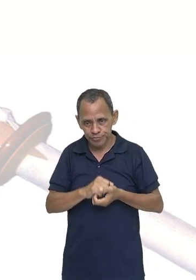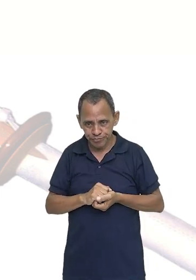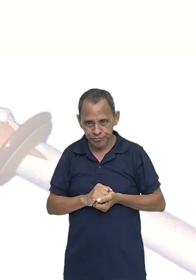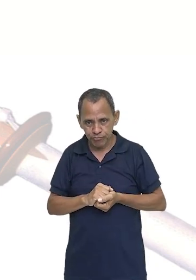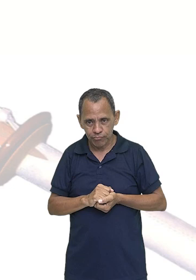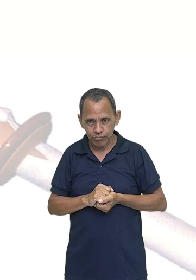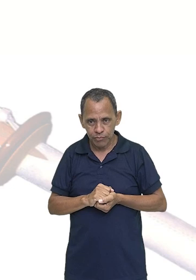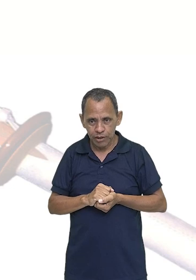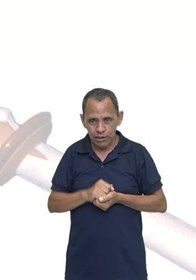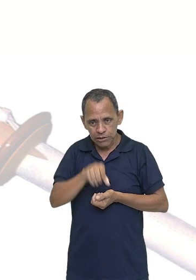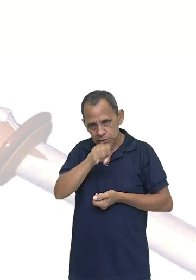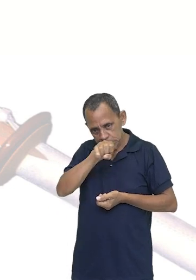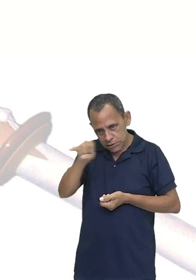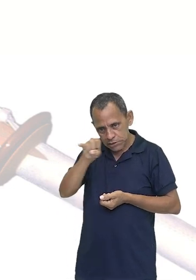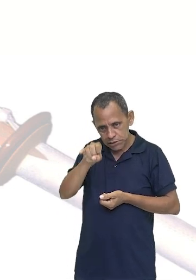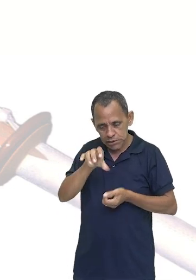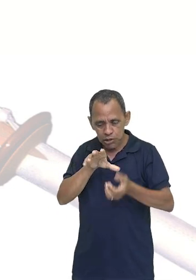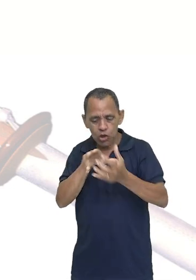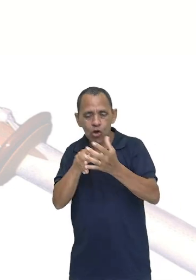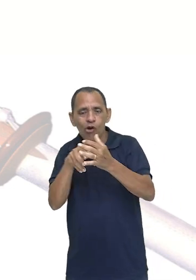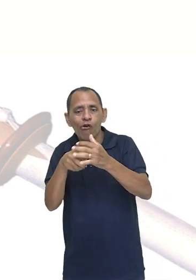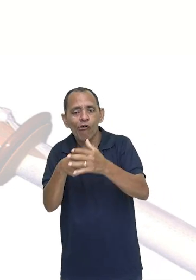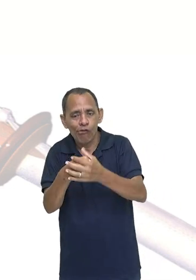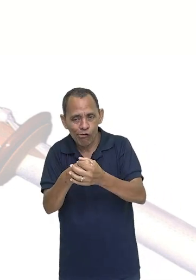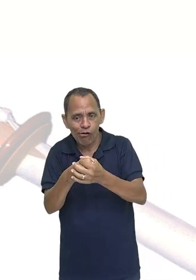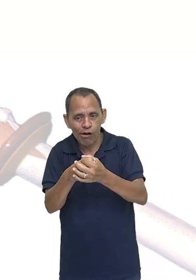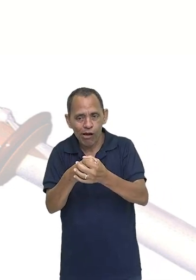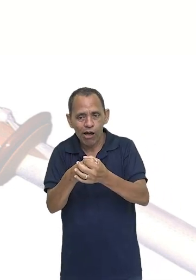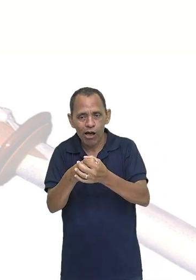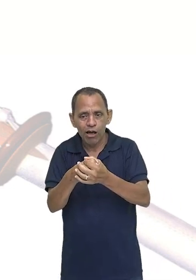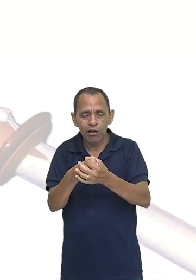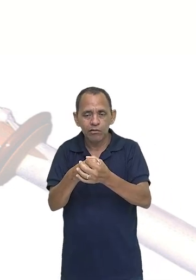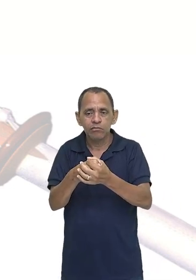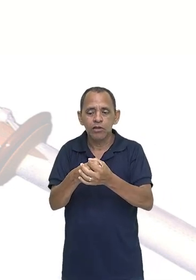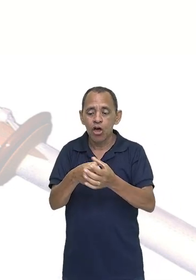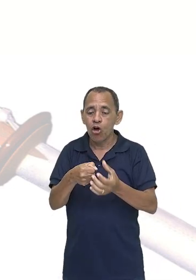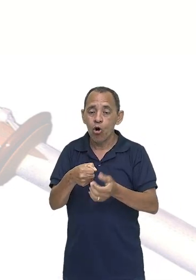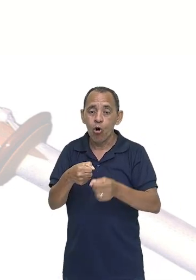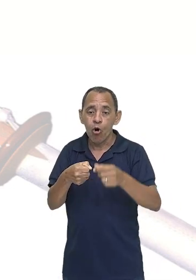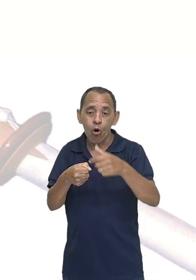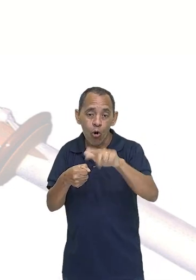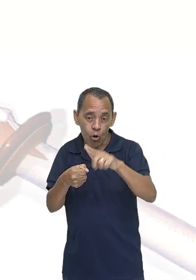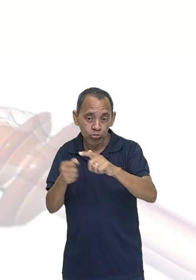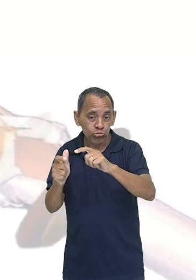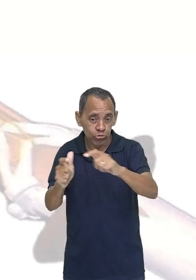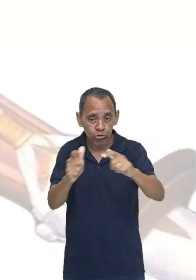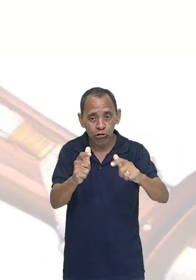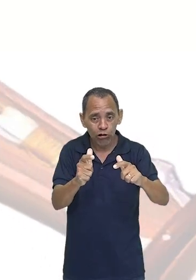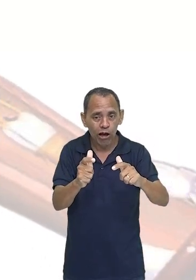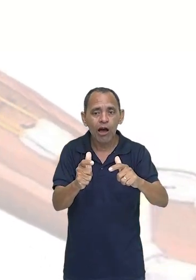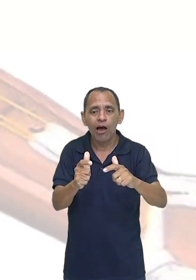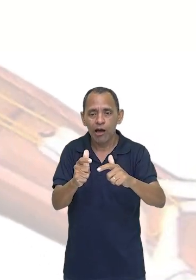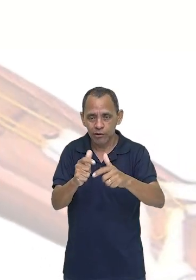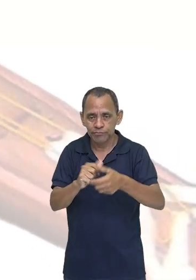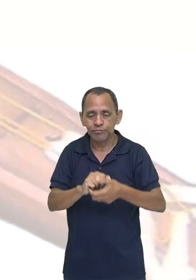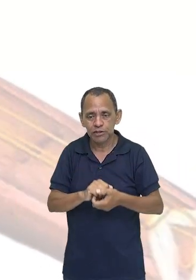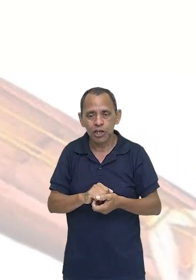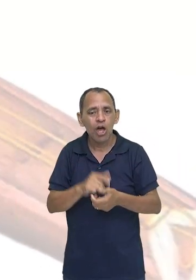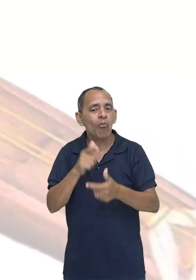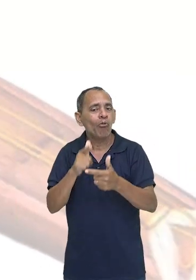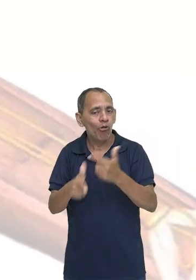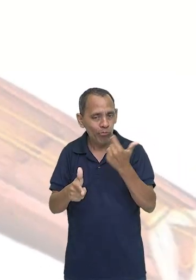dessa parte da shinai configura o quê? Penalidade. Então, mais uma vez, observem aí